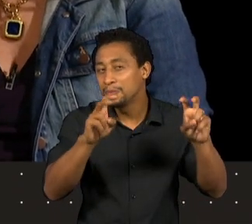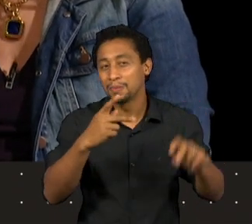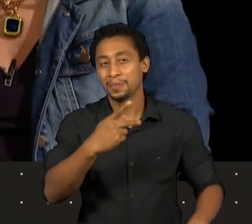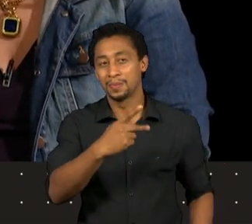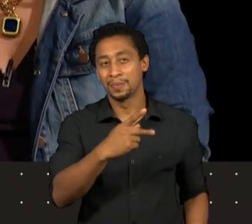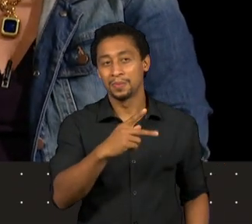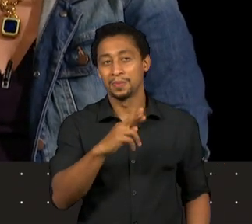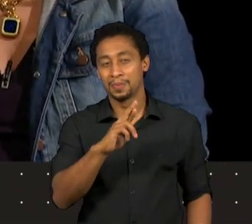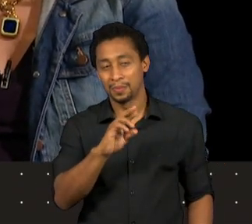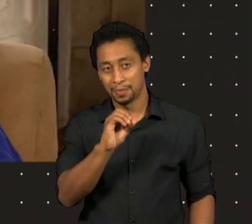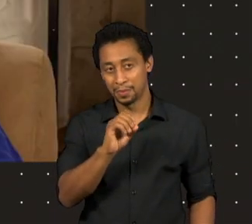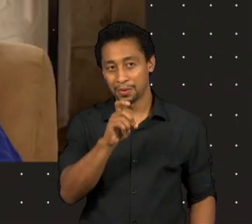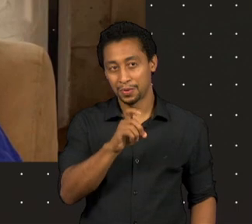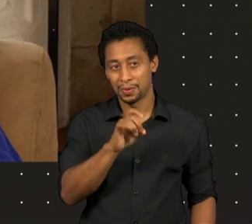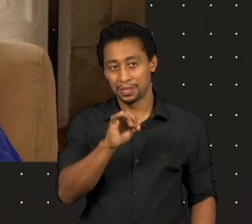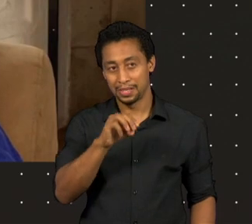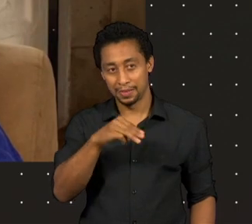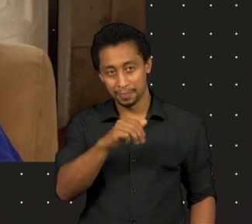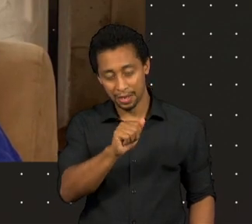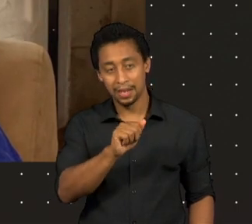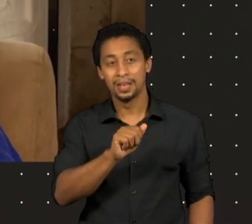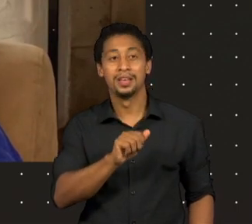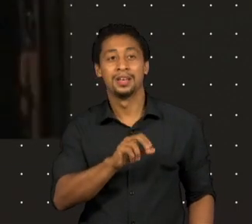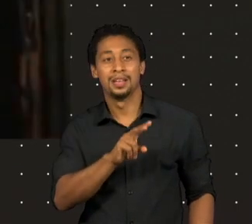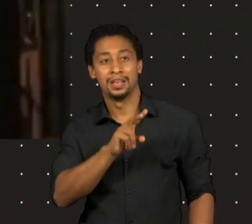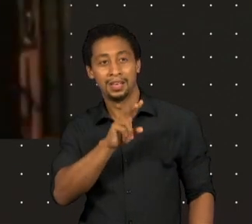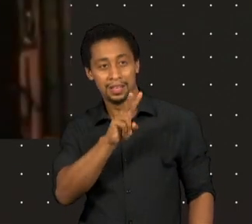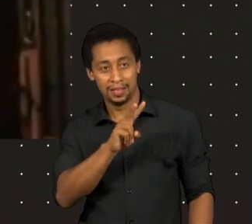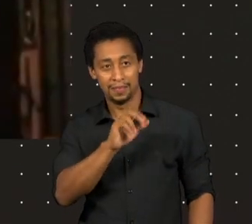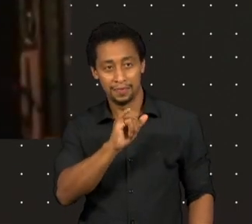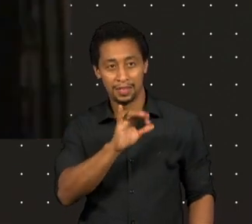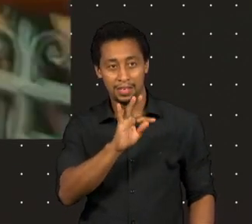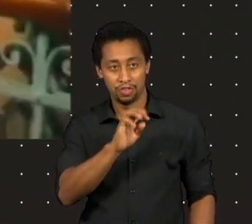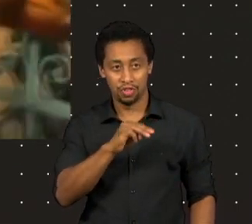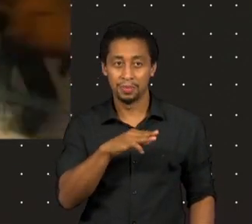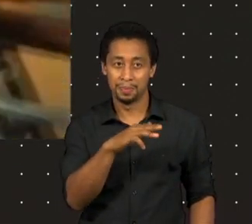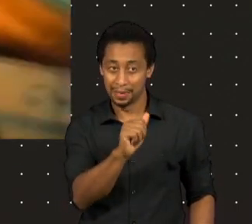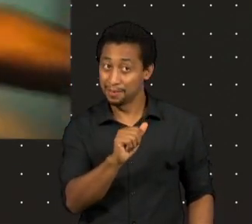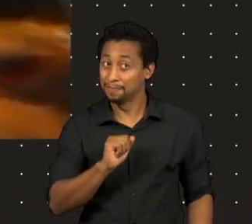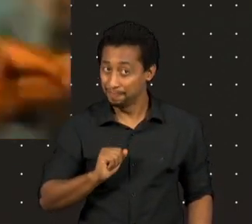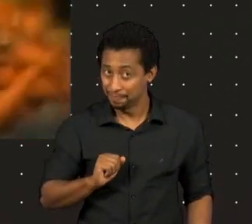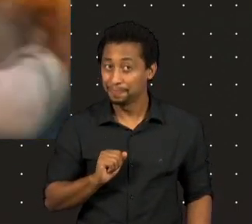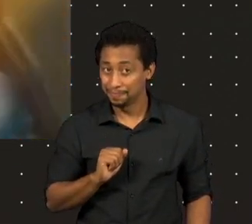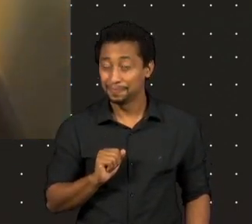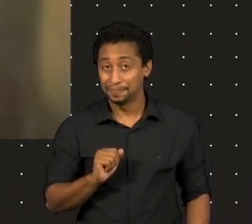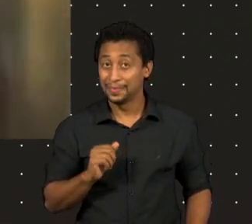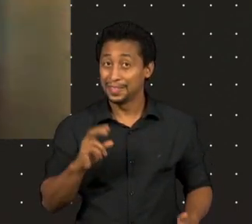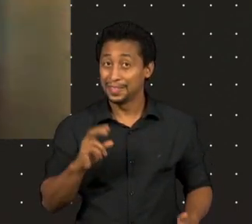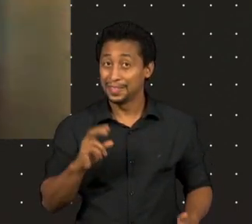Realmente me pareceu que ali estava uma nova e muito talentosa